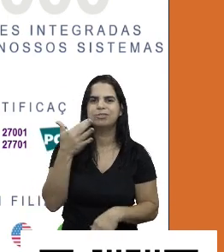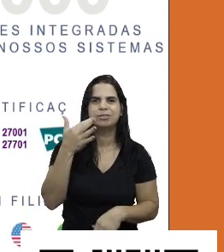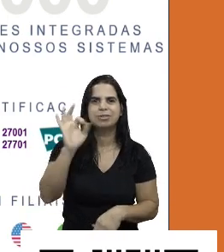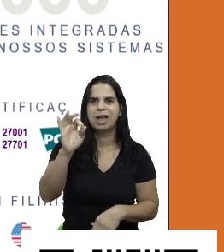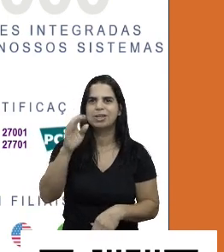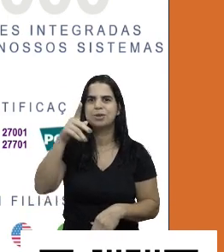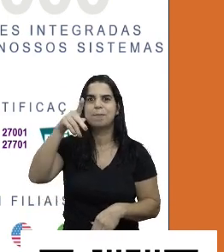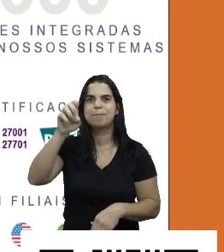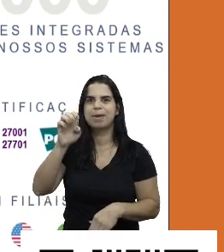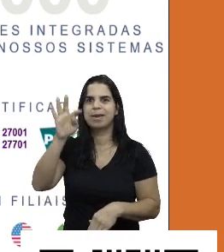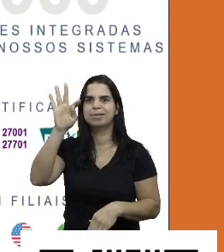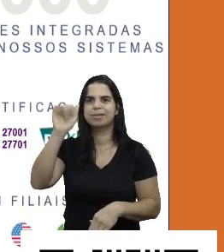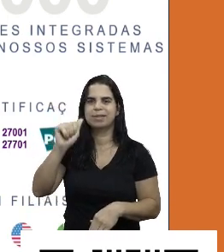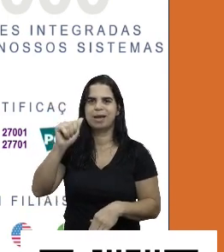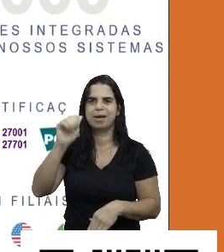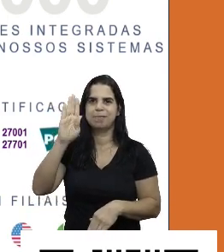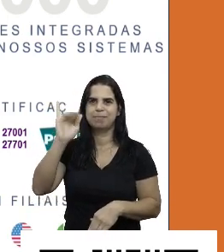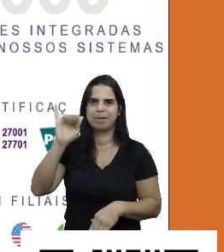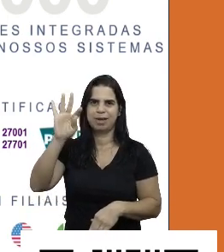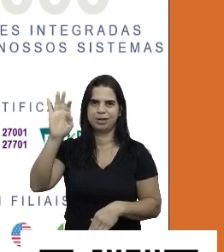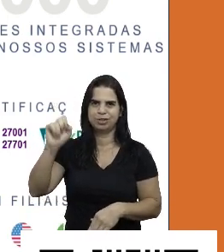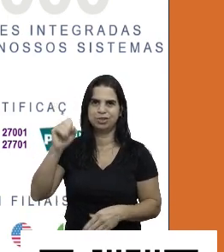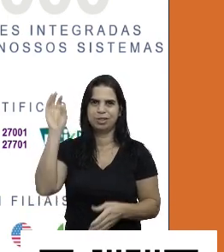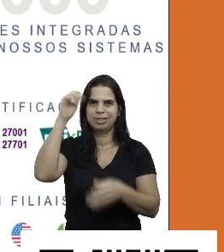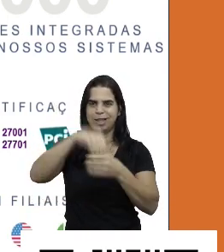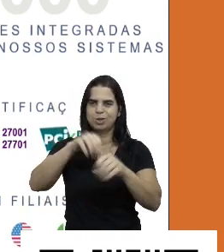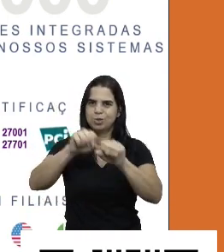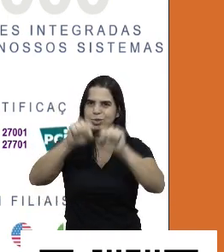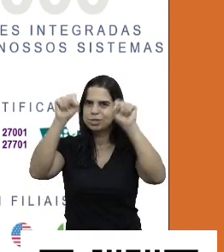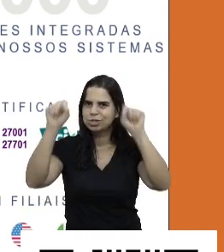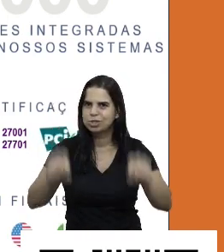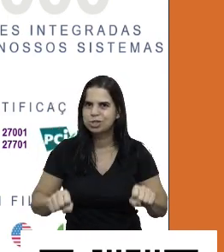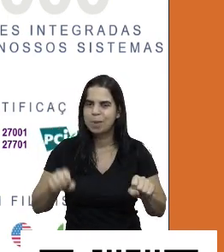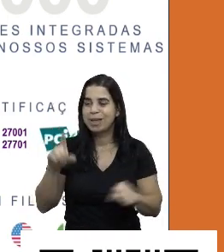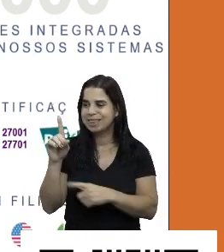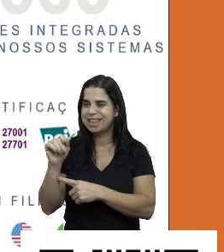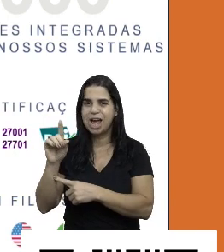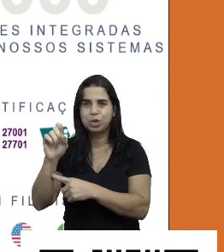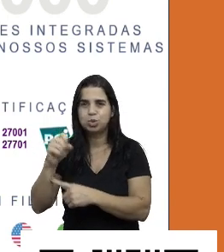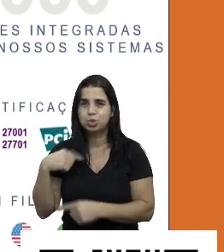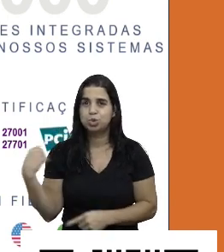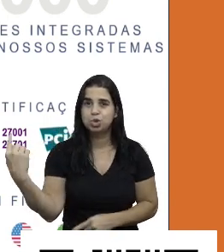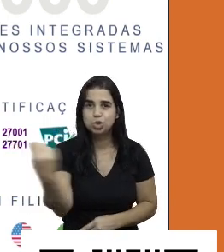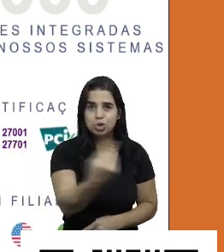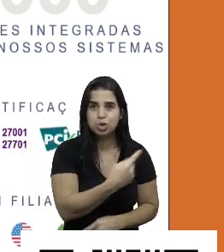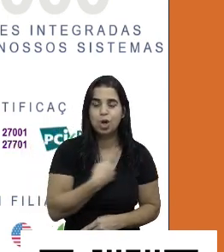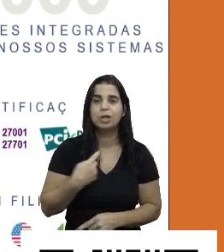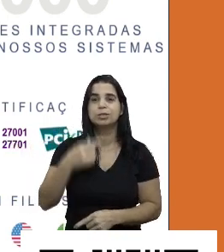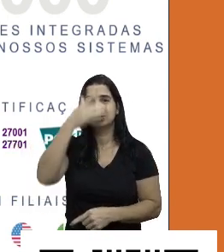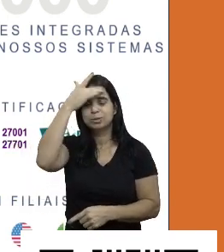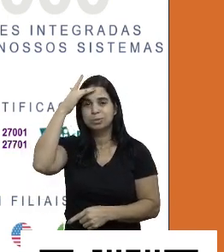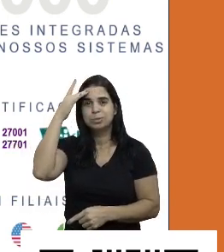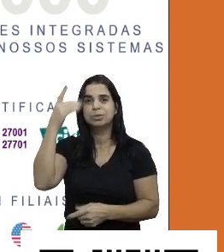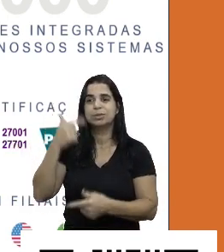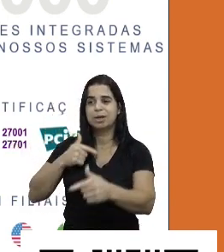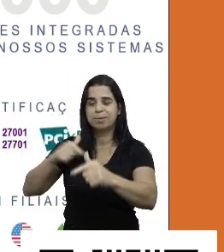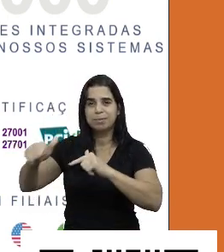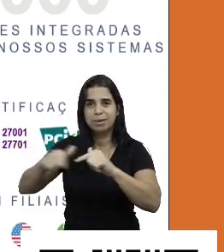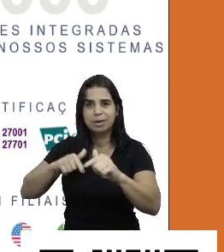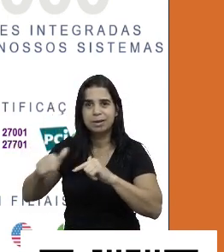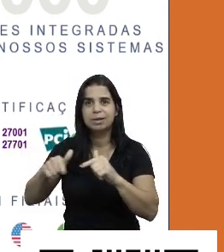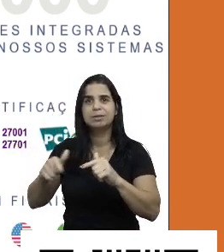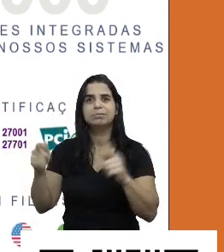dados armazenados e gerenciados dentro desse sistema todo então são dados dos nossos clientes que geram negócio que criam oportunidades